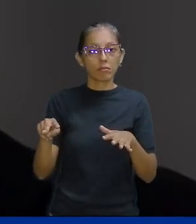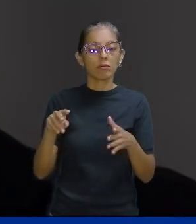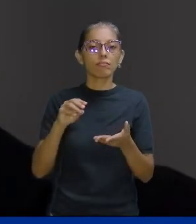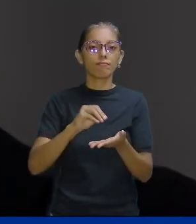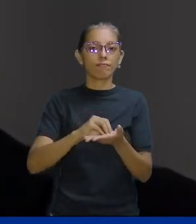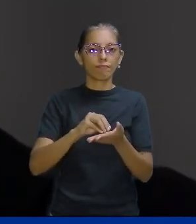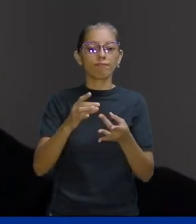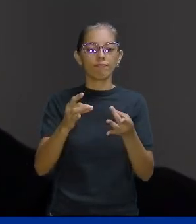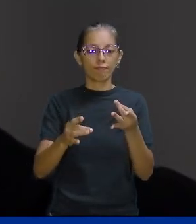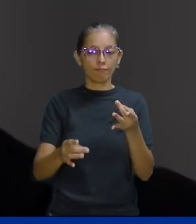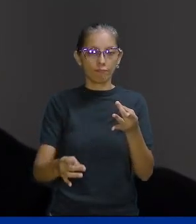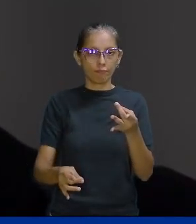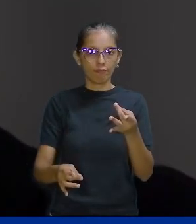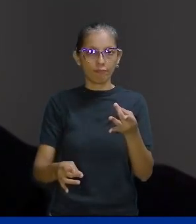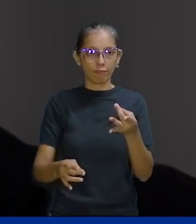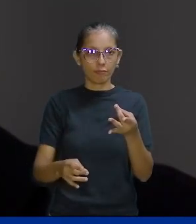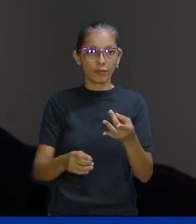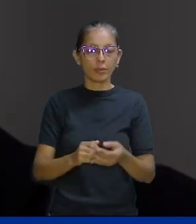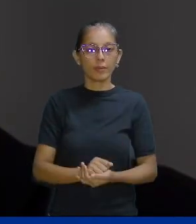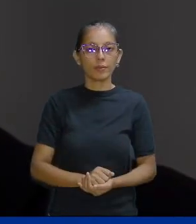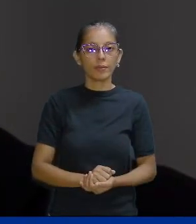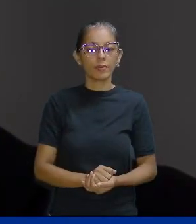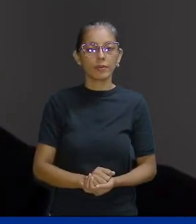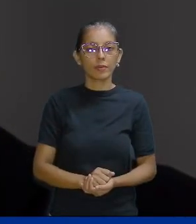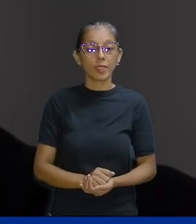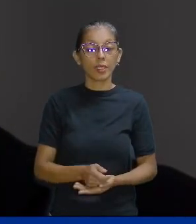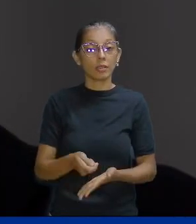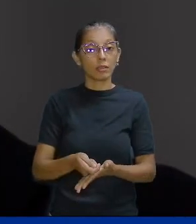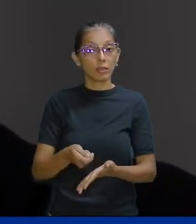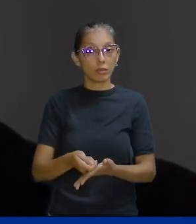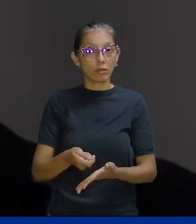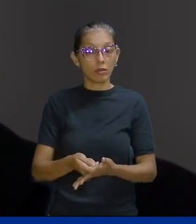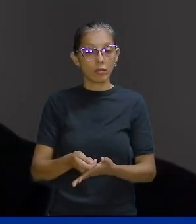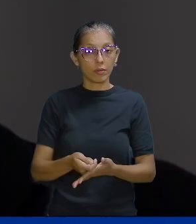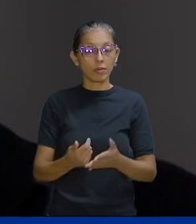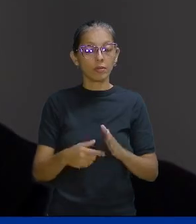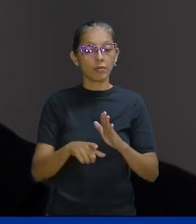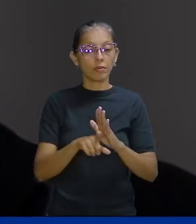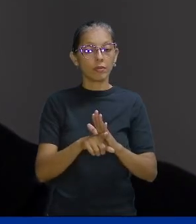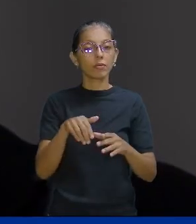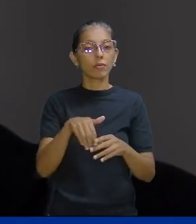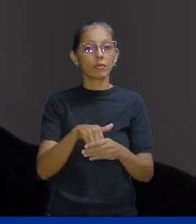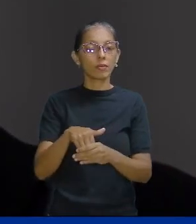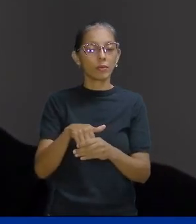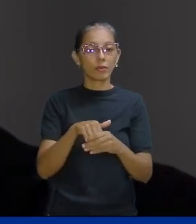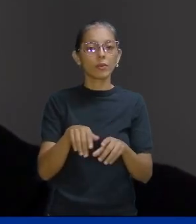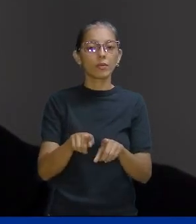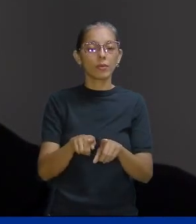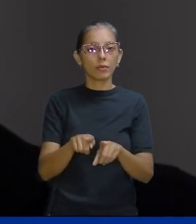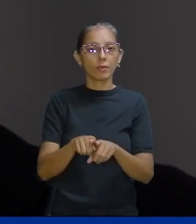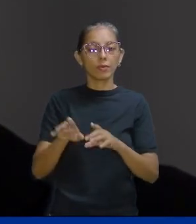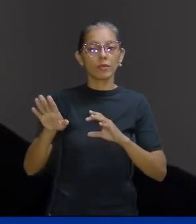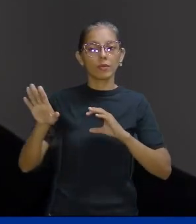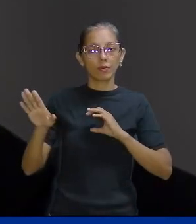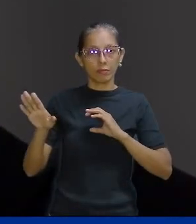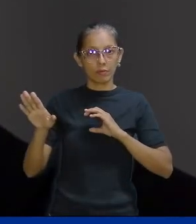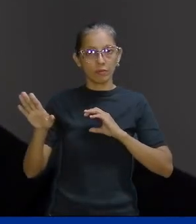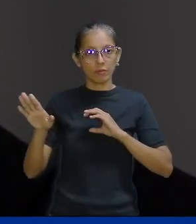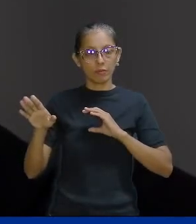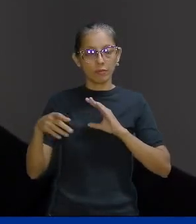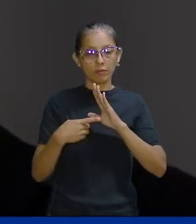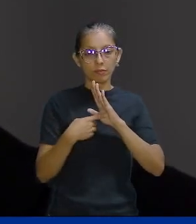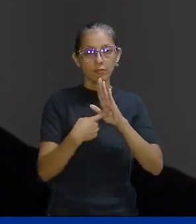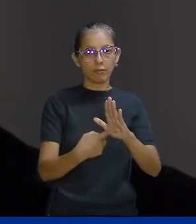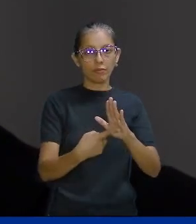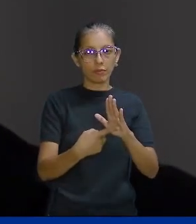exigido pela legislação eleitoral. Acrescenta ainda que a candidata apresentou informações divergentes sobre